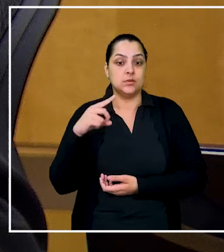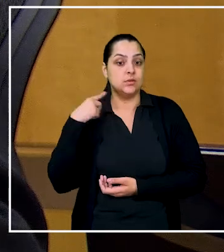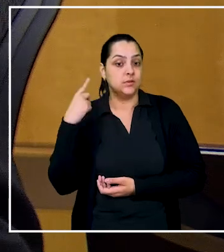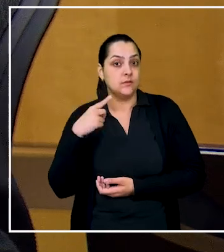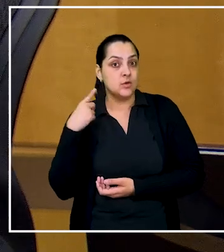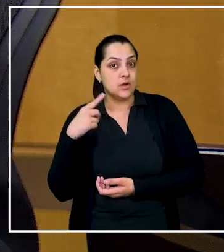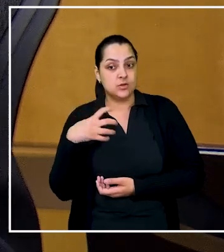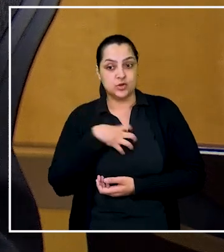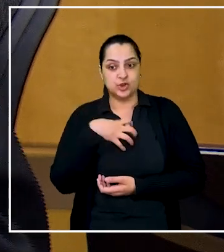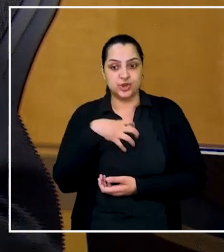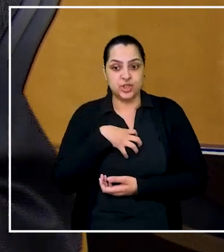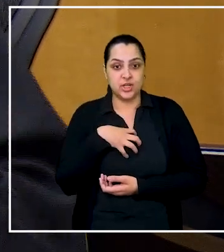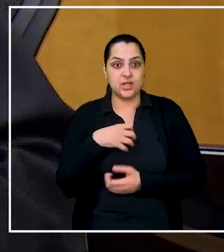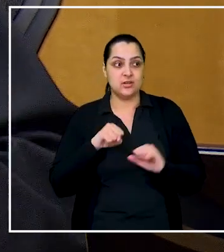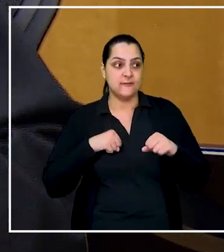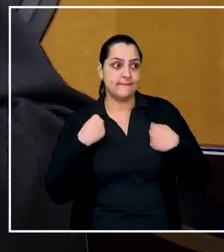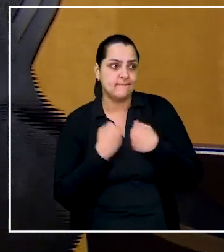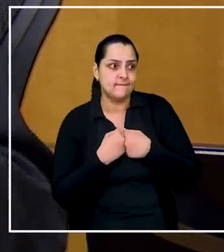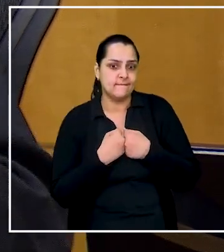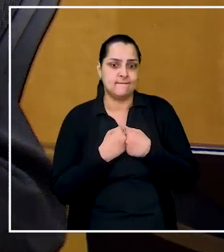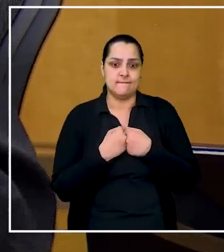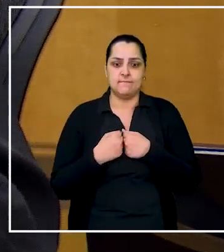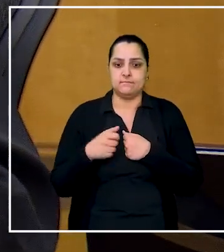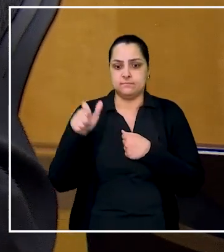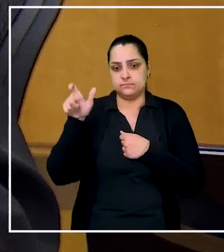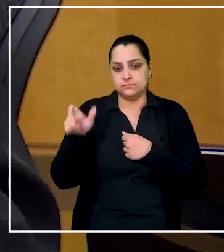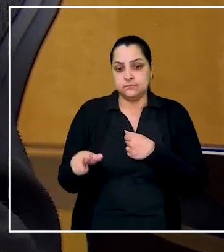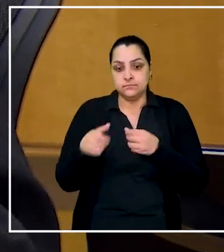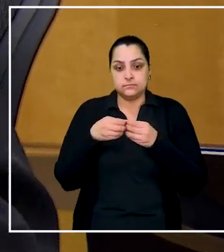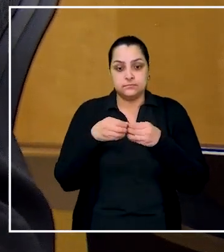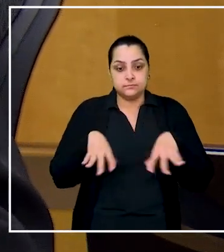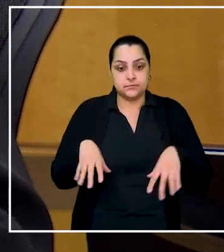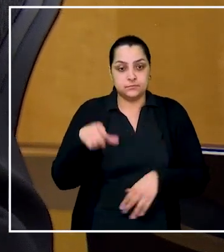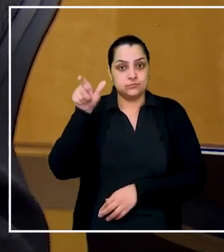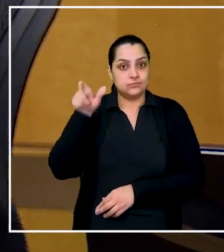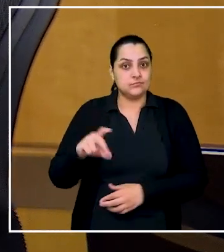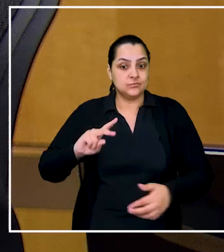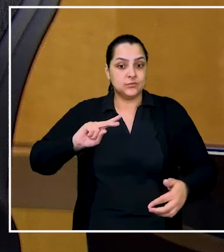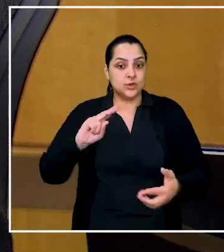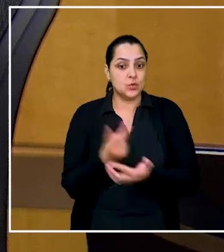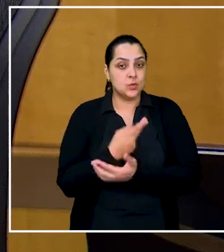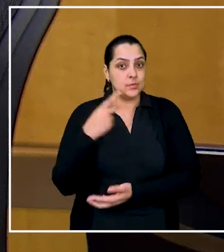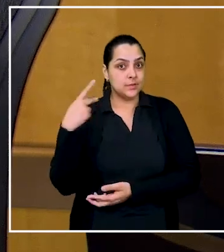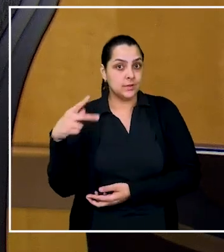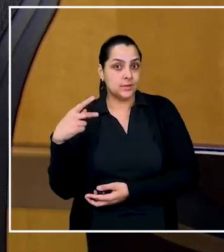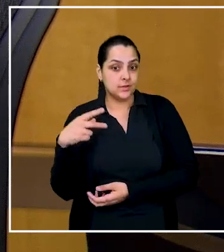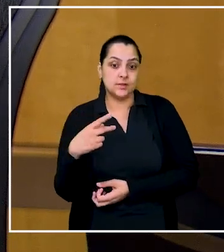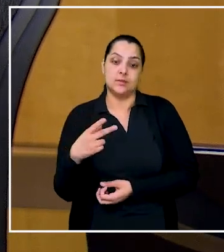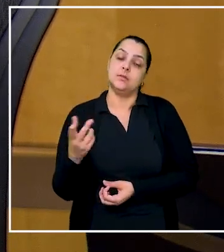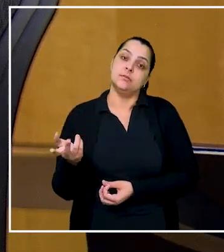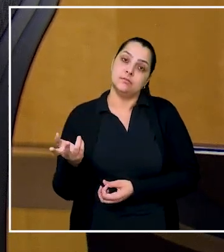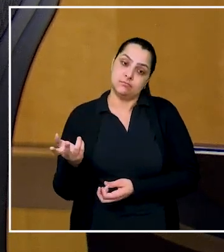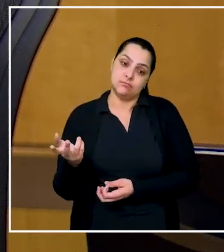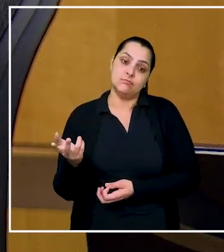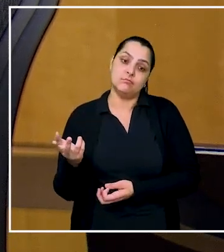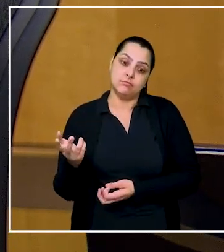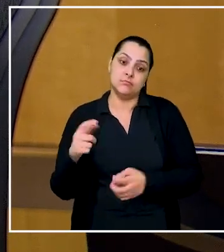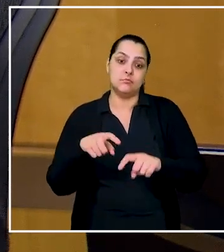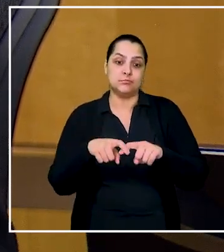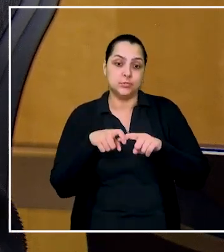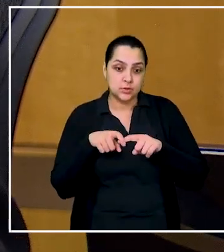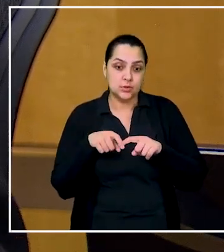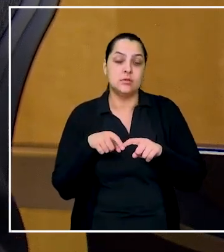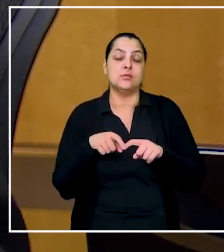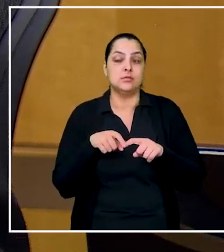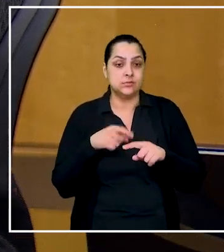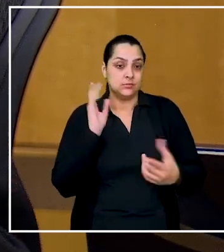com a atuação de seu advogado, em que acredita a ele, advogado, o prejuízo que diz ter sido lhe imposto